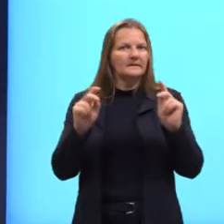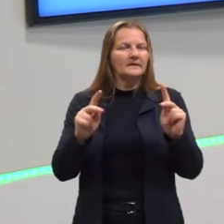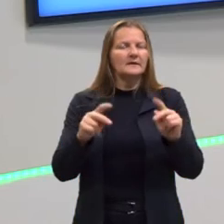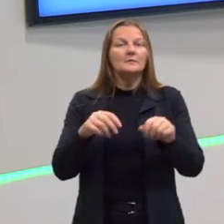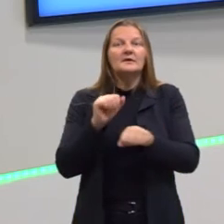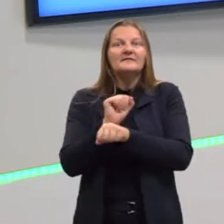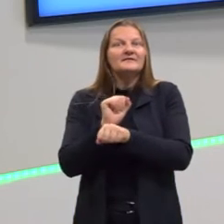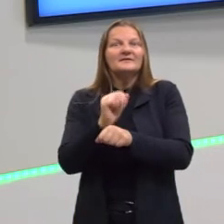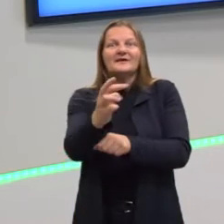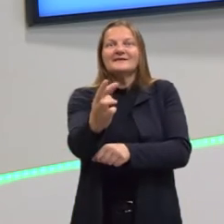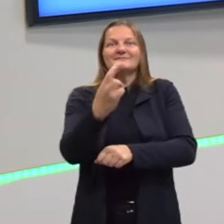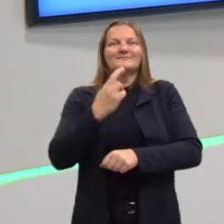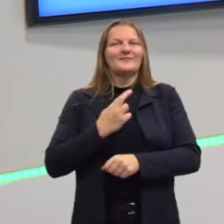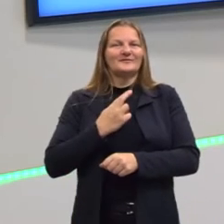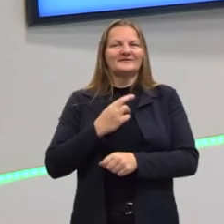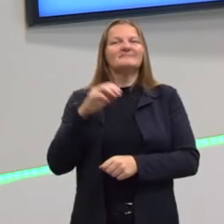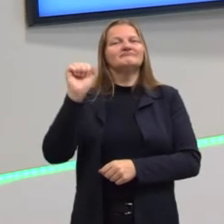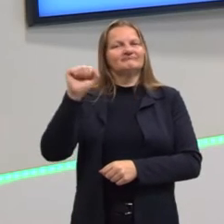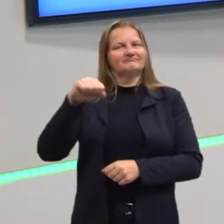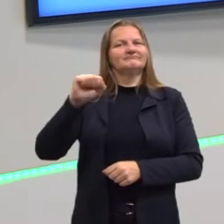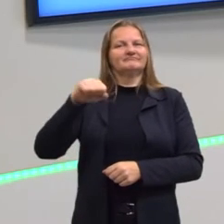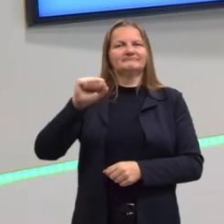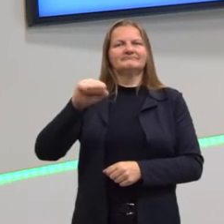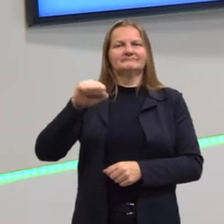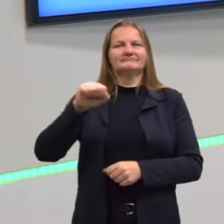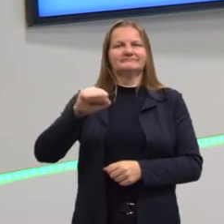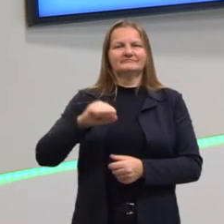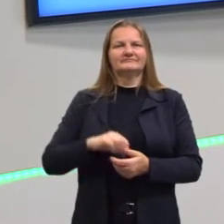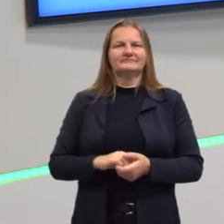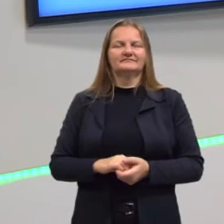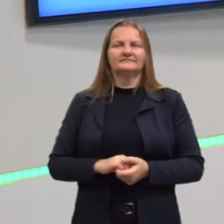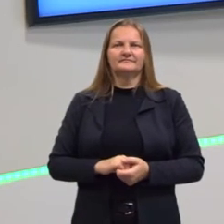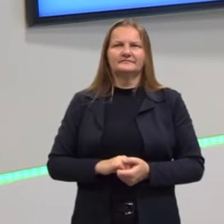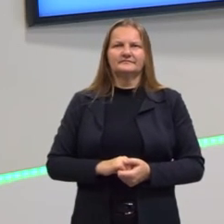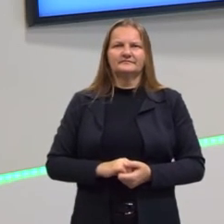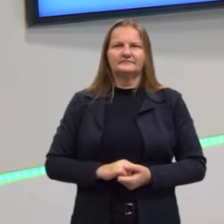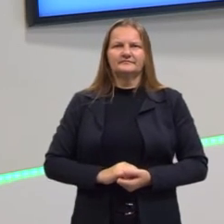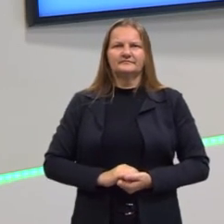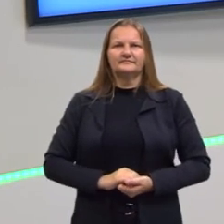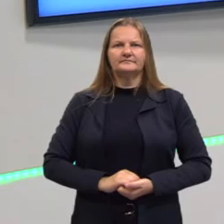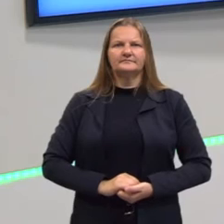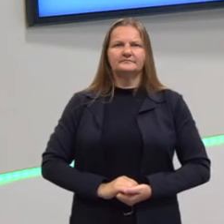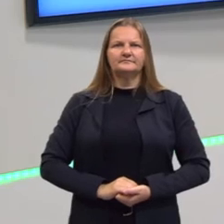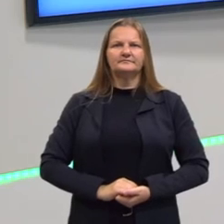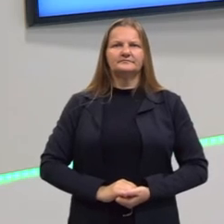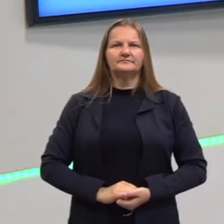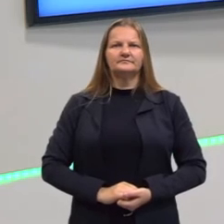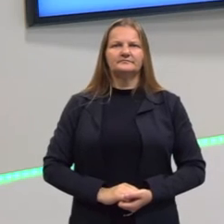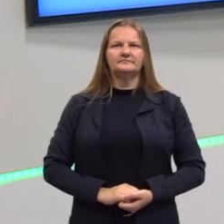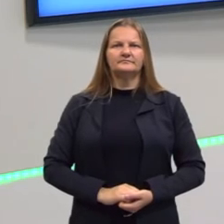minha expectativa é que a resposta que essa pessoa vai me dar seja afirmativa